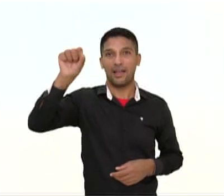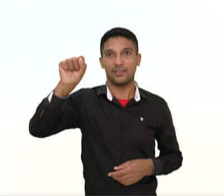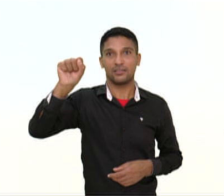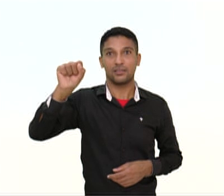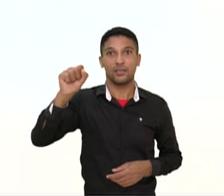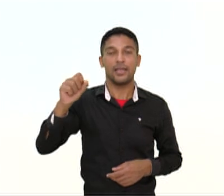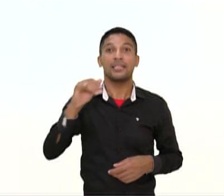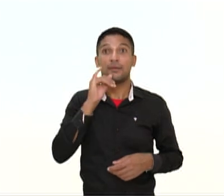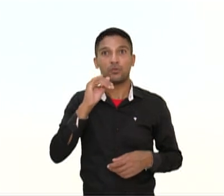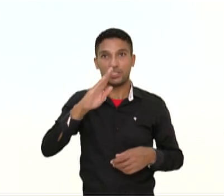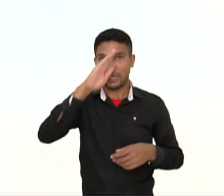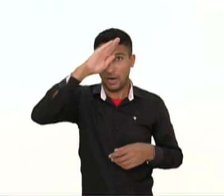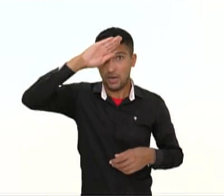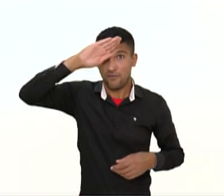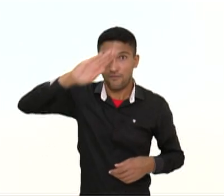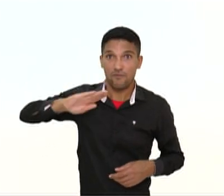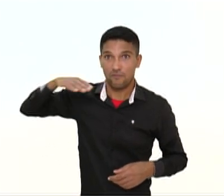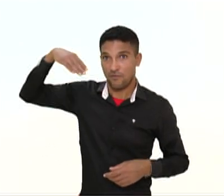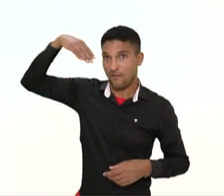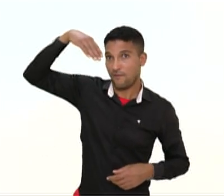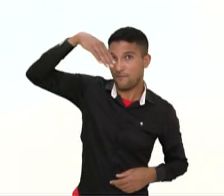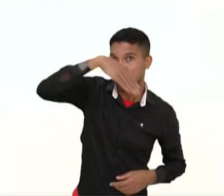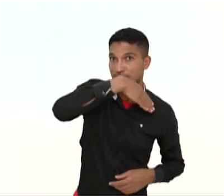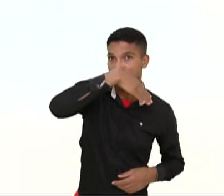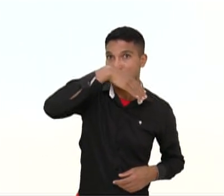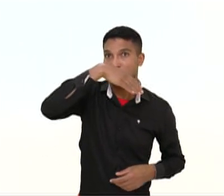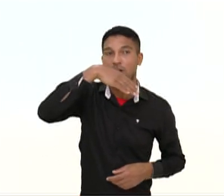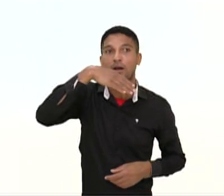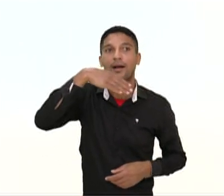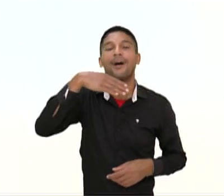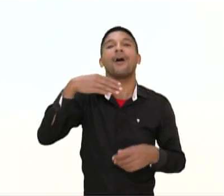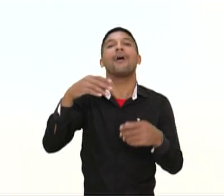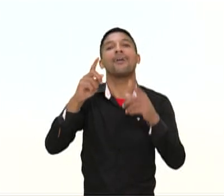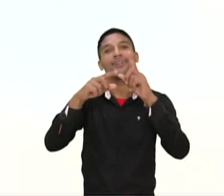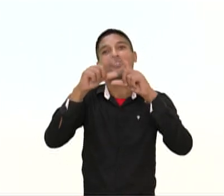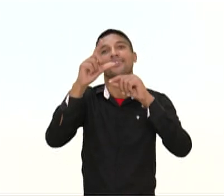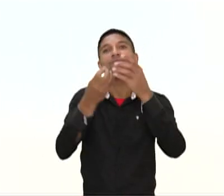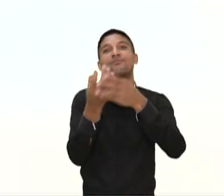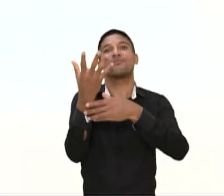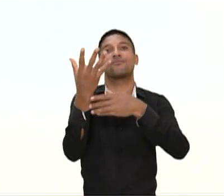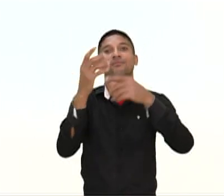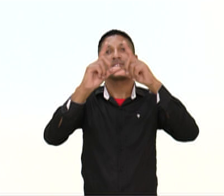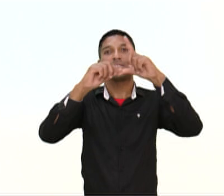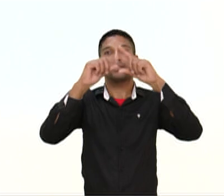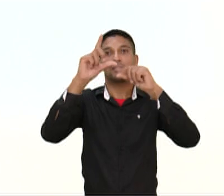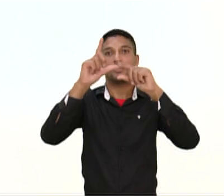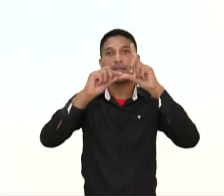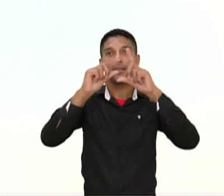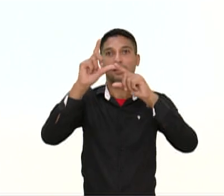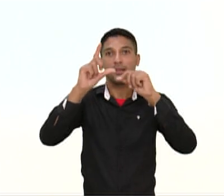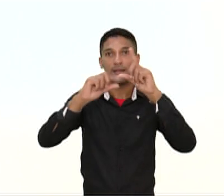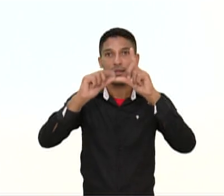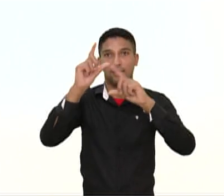polígono? Olha que lindo, elas formam estrelas. E quanto mais lados tiver o polígono, mais linda fica a